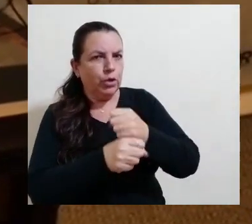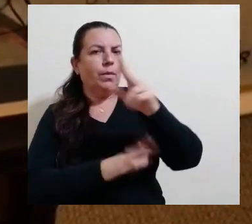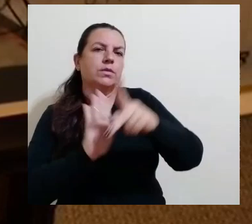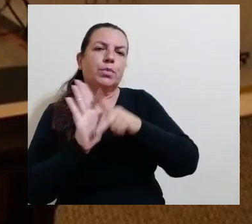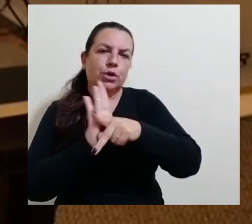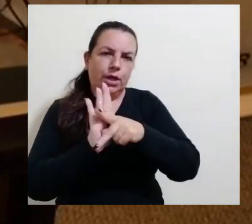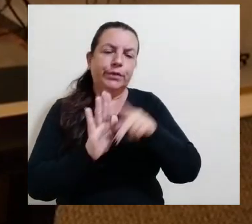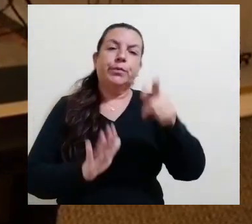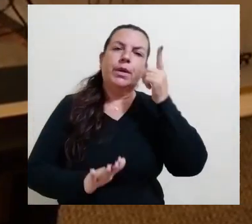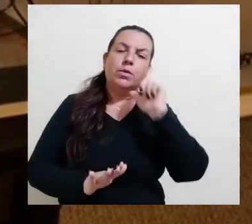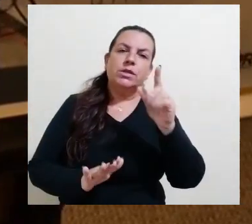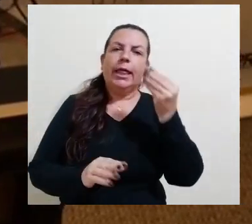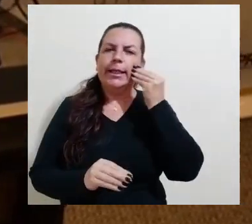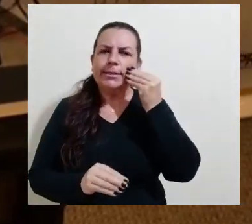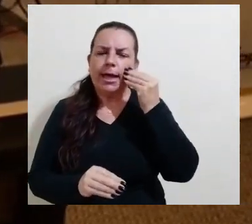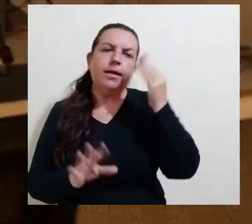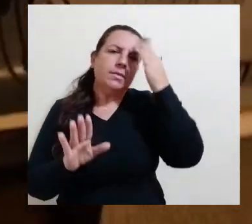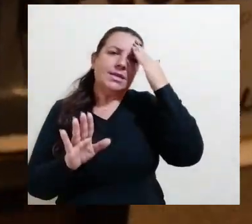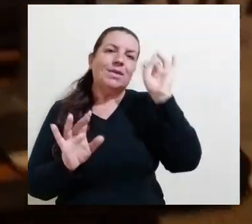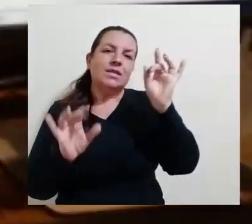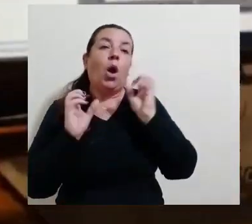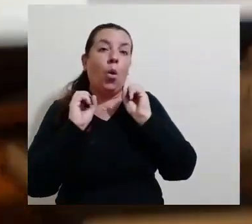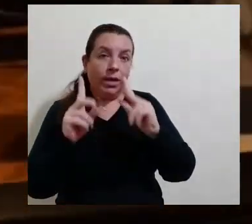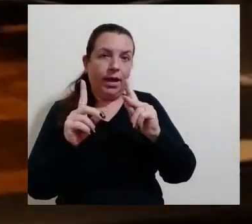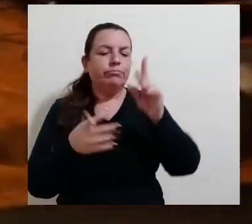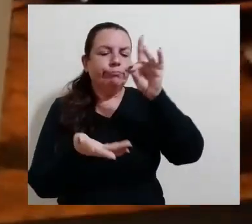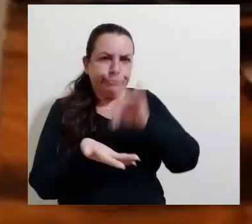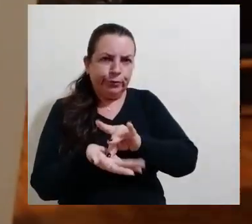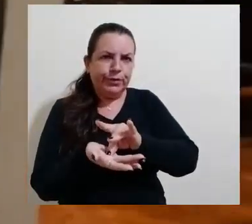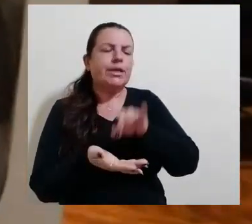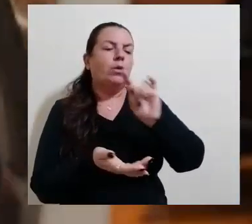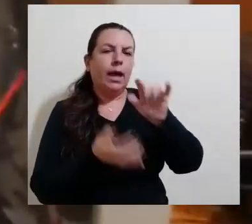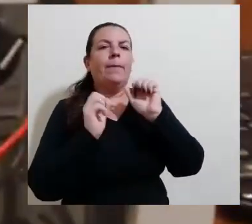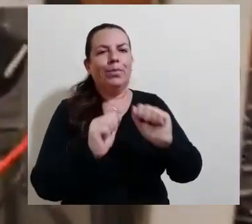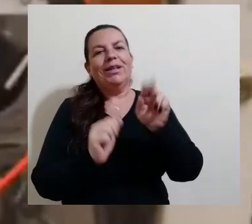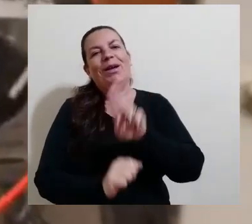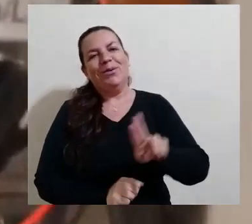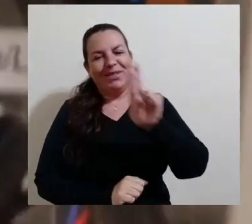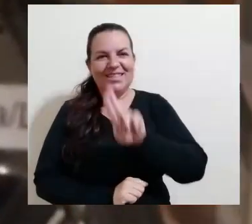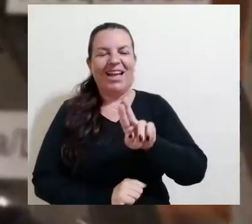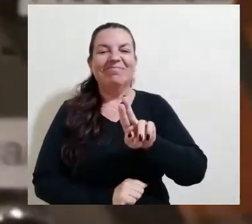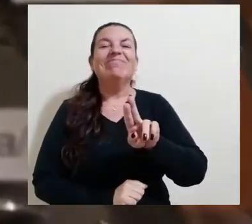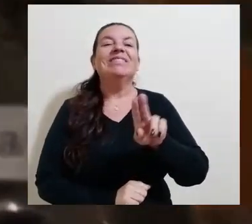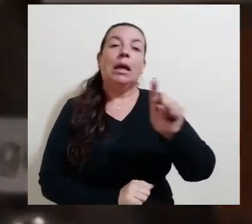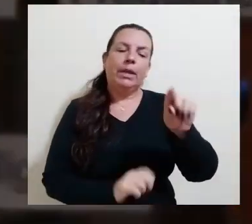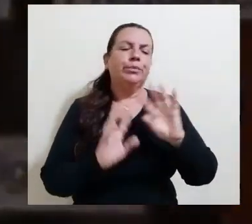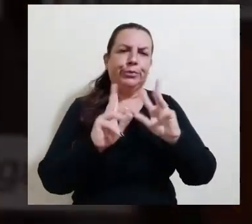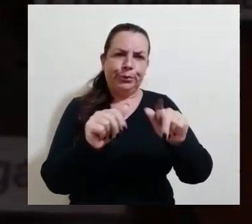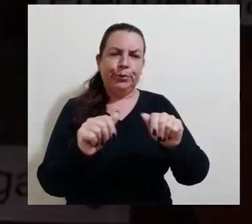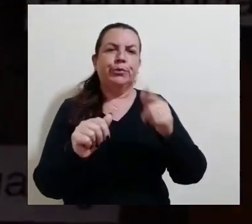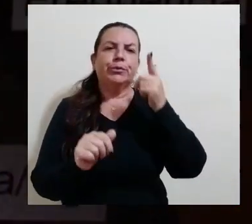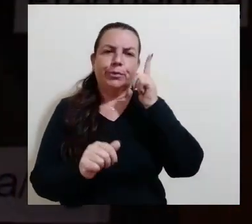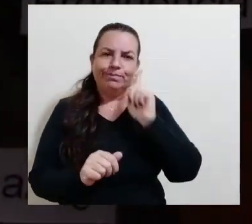construídos mais protótipos para realização de testes e aí depois disso uma validação clínica para que então ele seja homologado